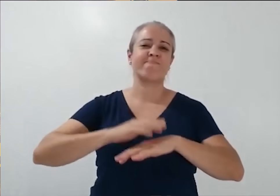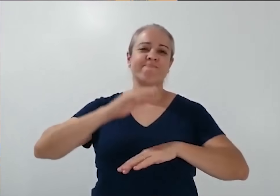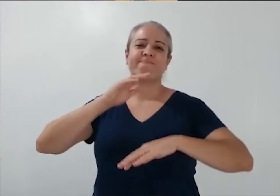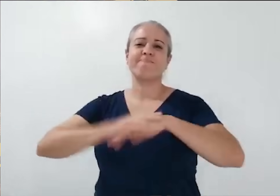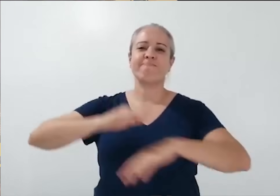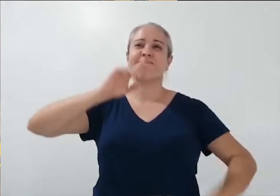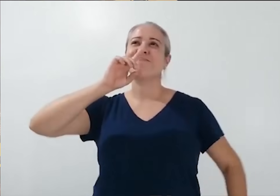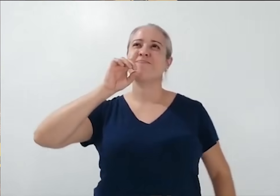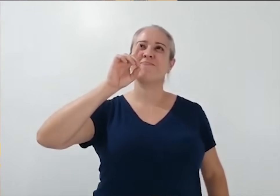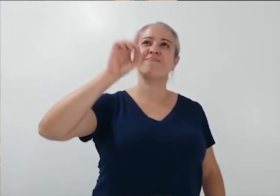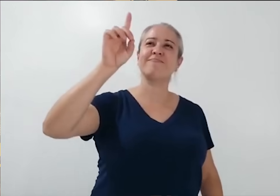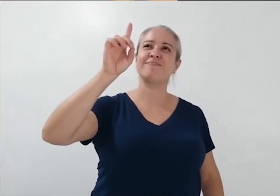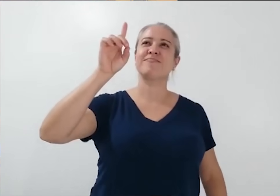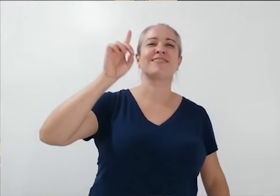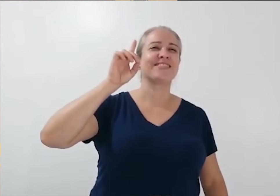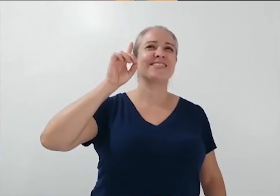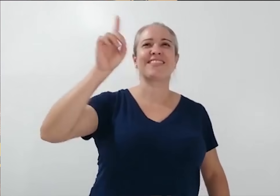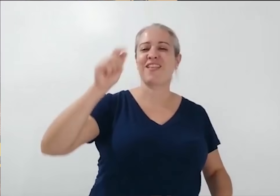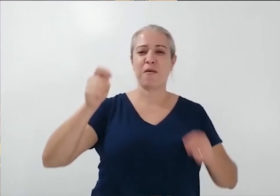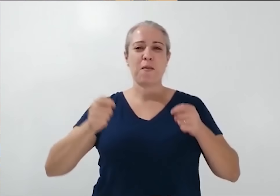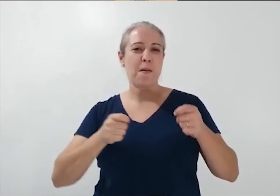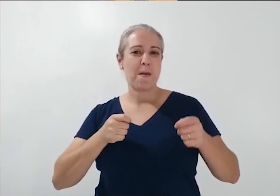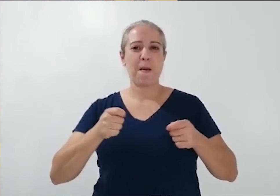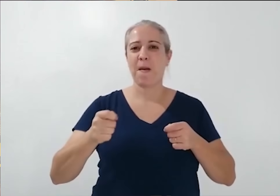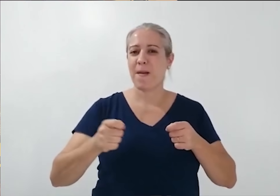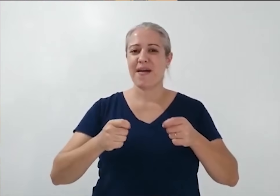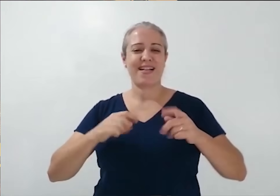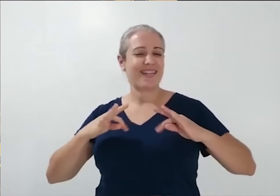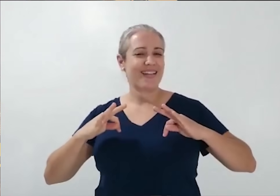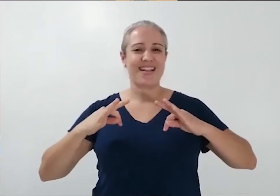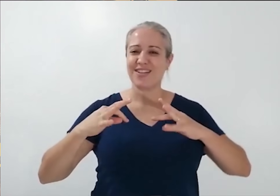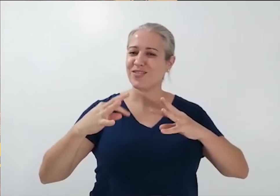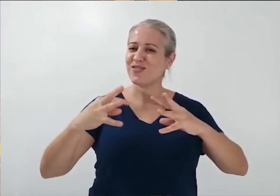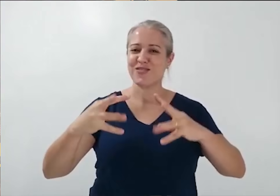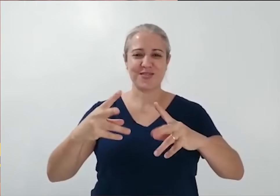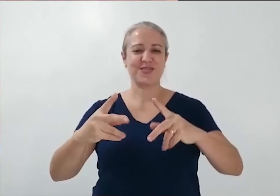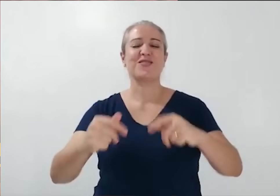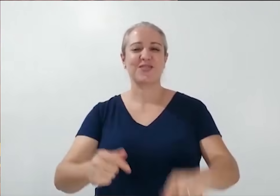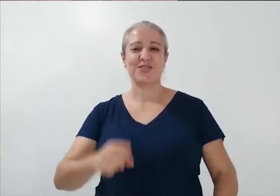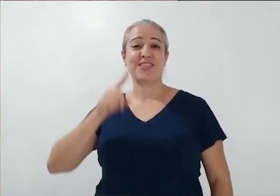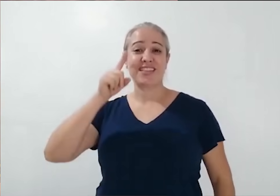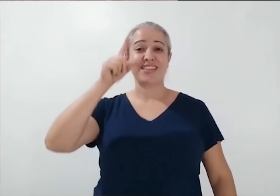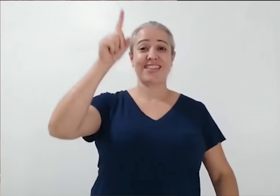pois tudo tem de ti, está em tuas mãos.